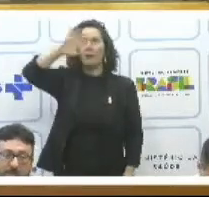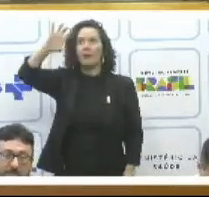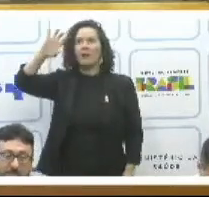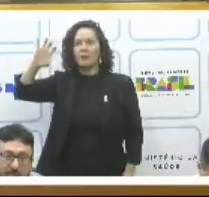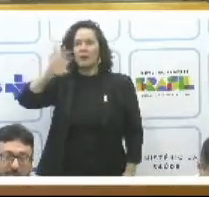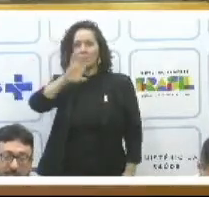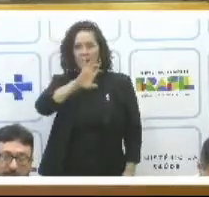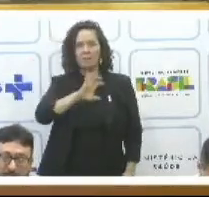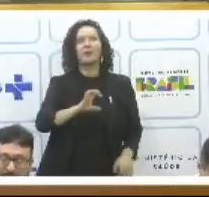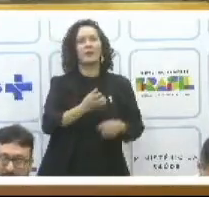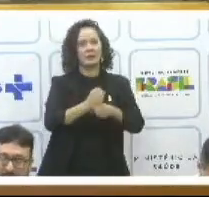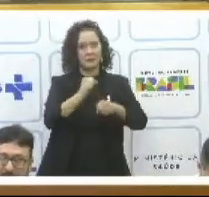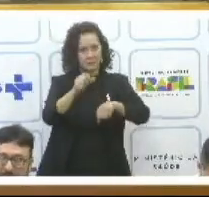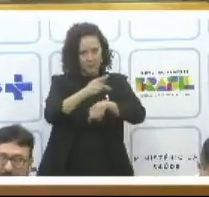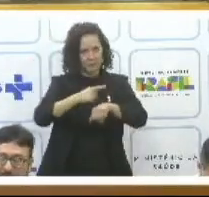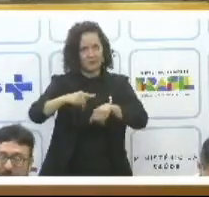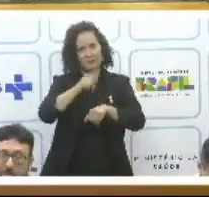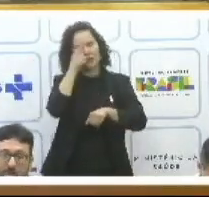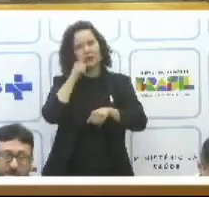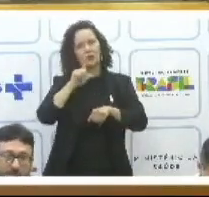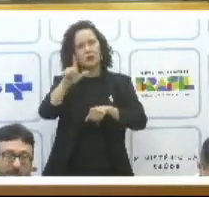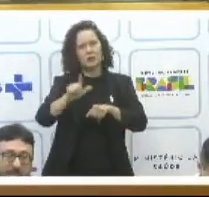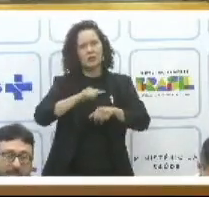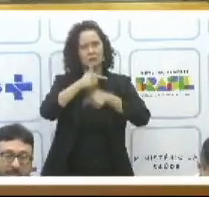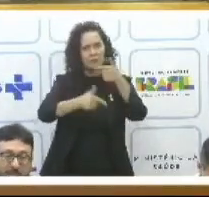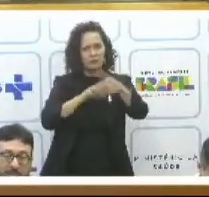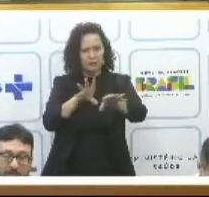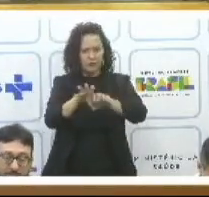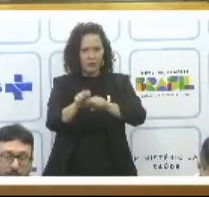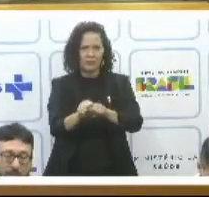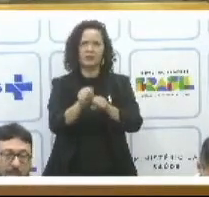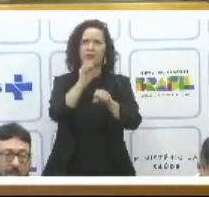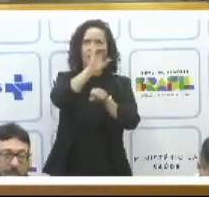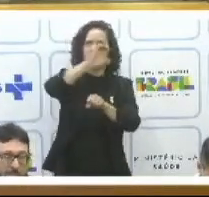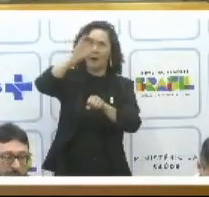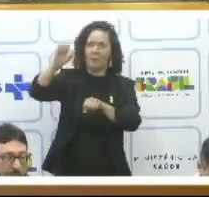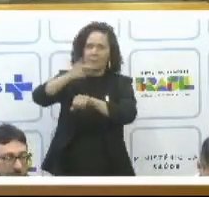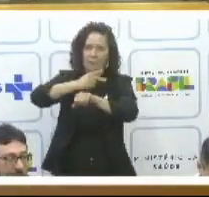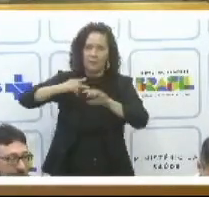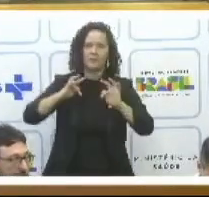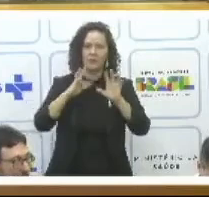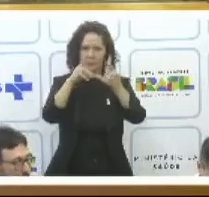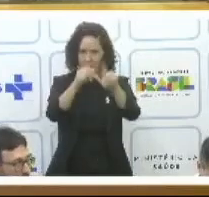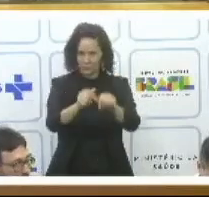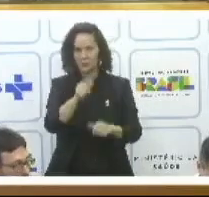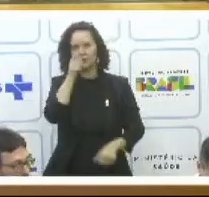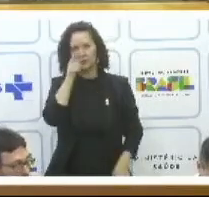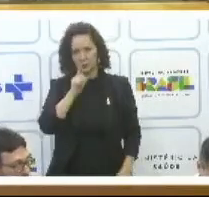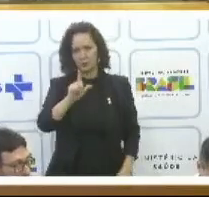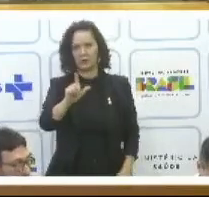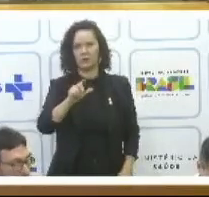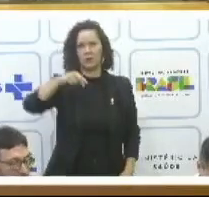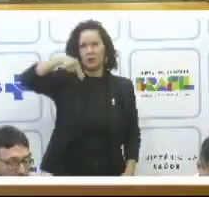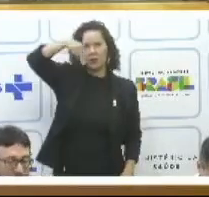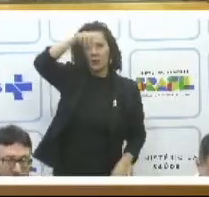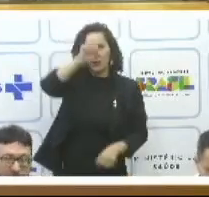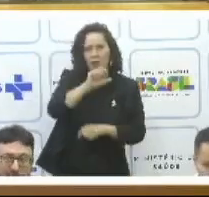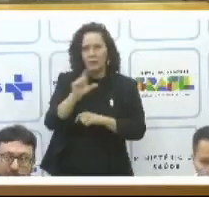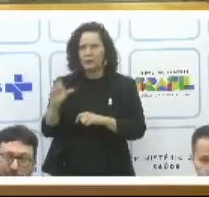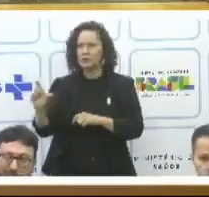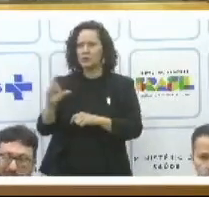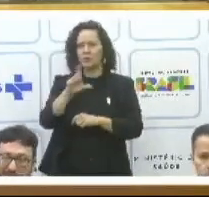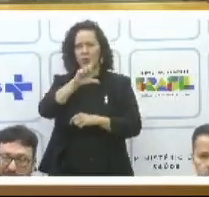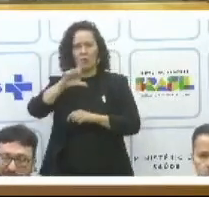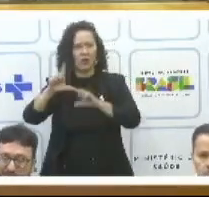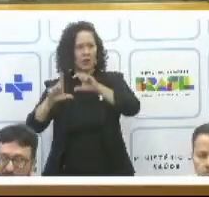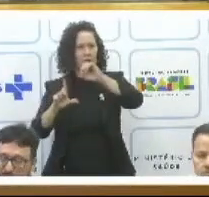conseguiu trazer ações de formação em todo o território nacional, né, do norte ao sul, do leste